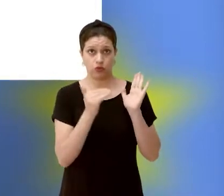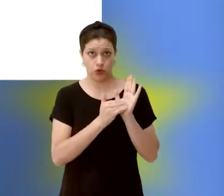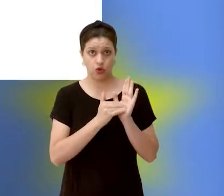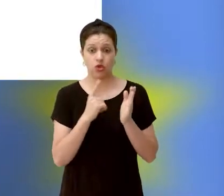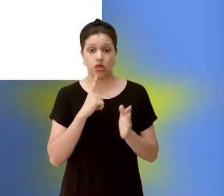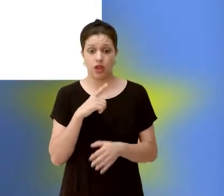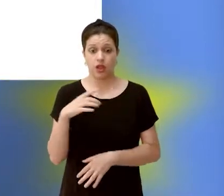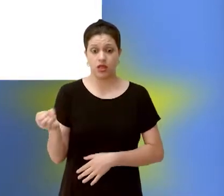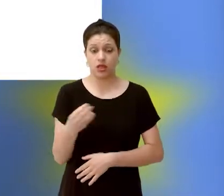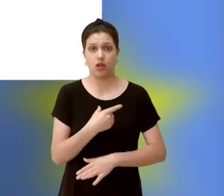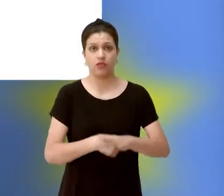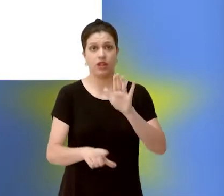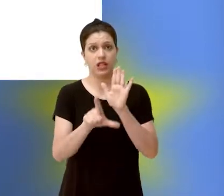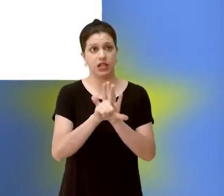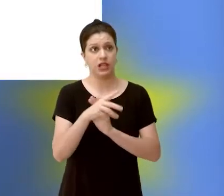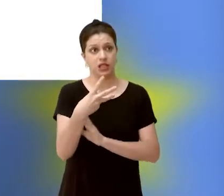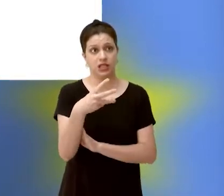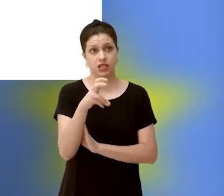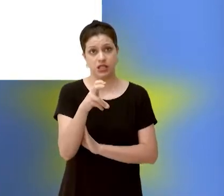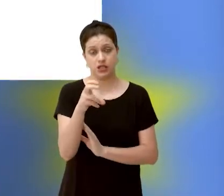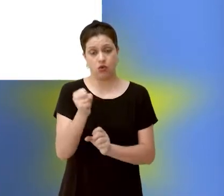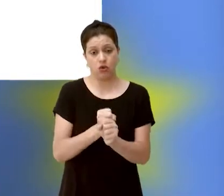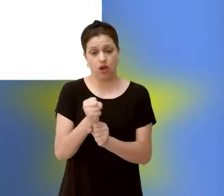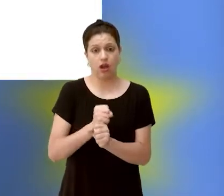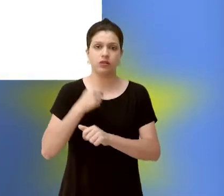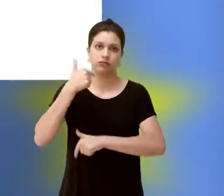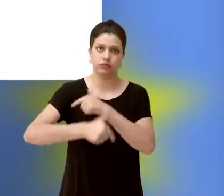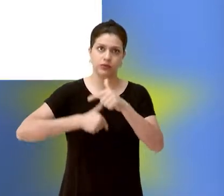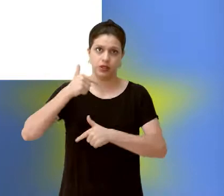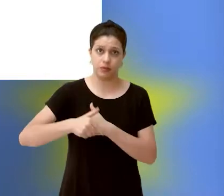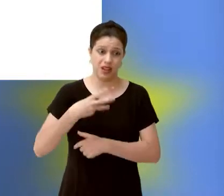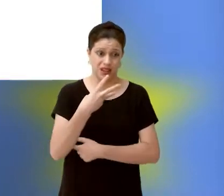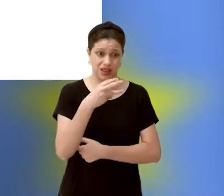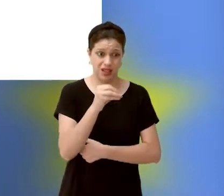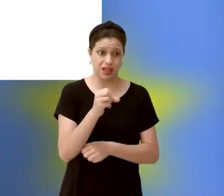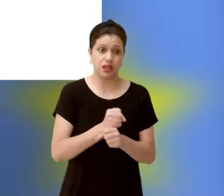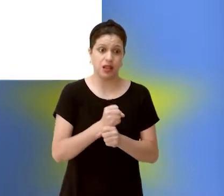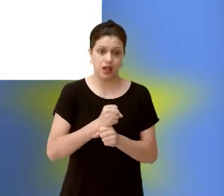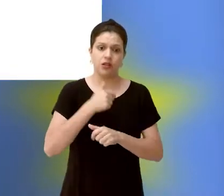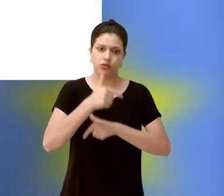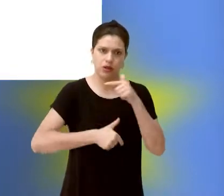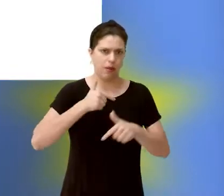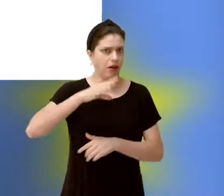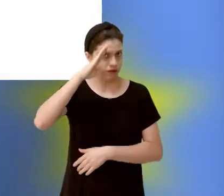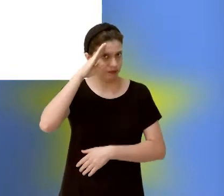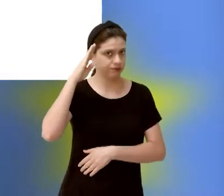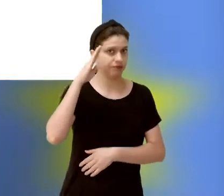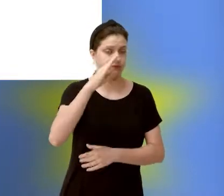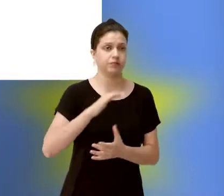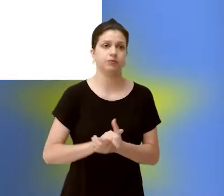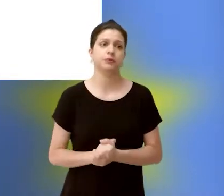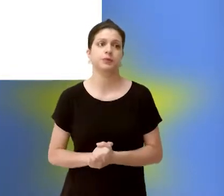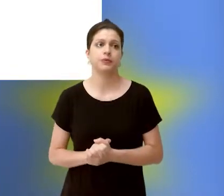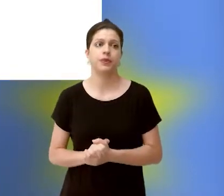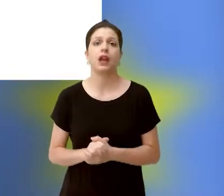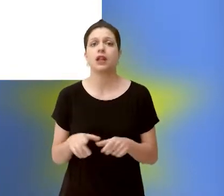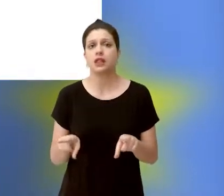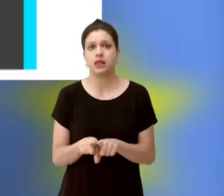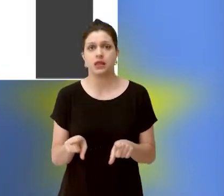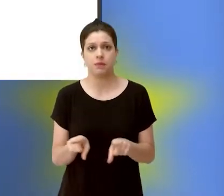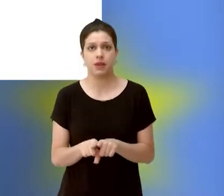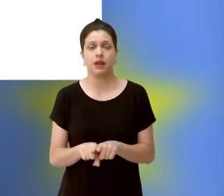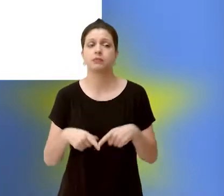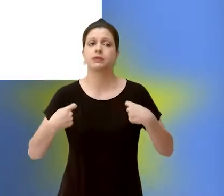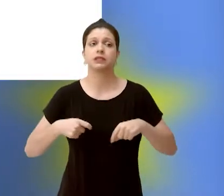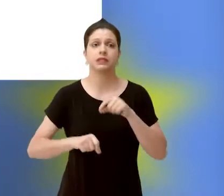posto ou graduação, a nova legislação prevê 35 anos de atividade, sendo 30 anos de exercício em atividade militar. Já